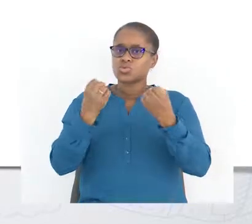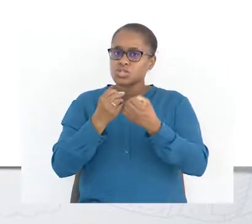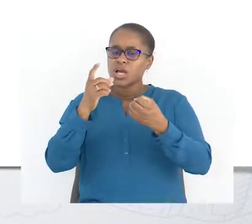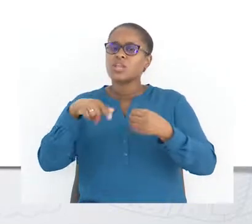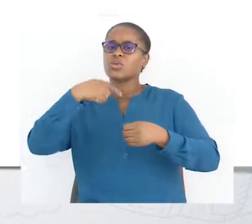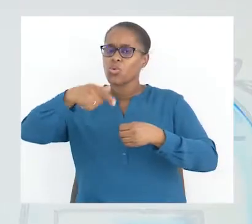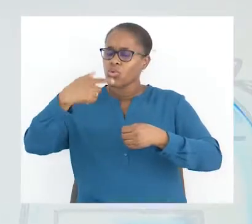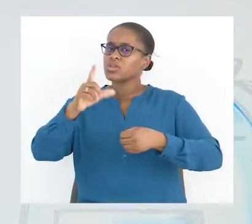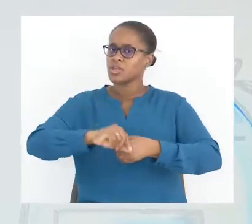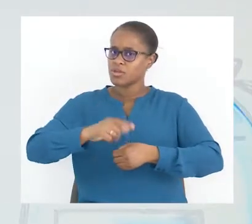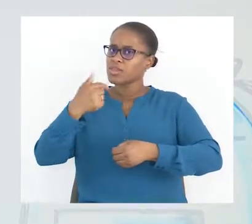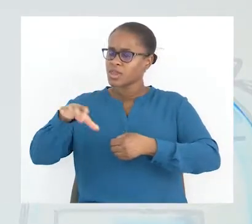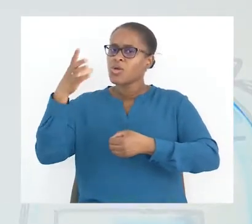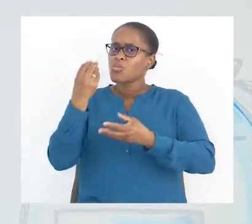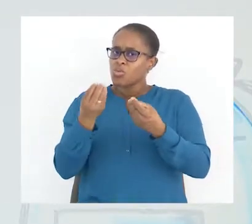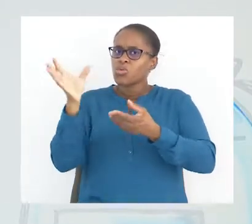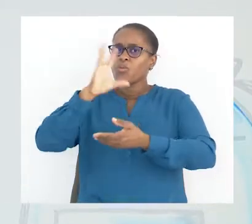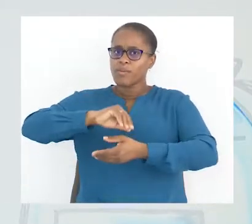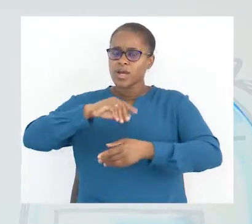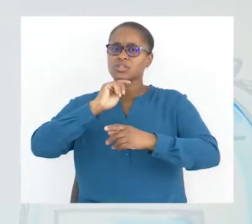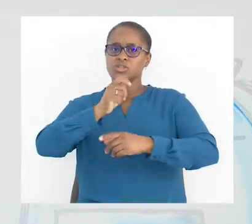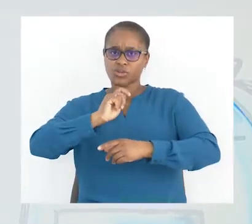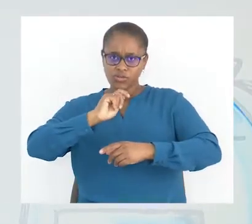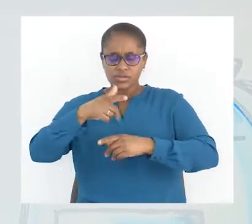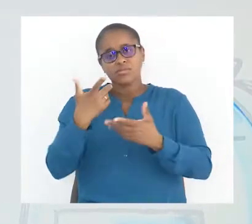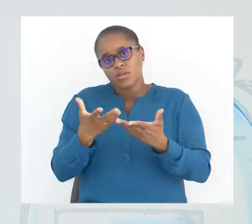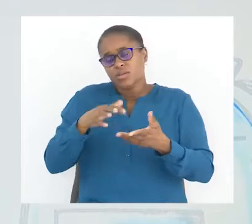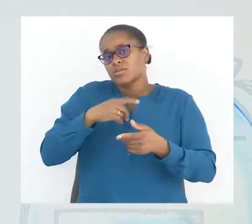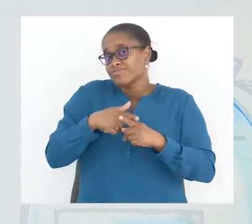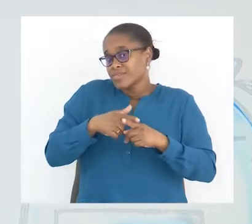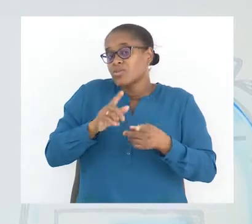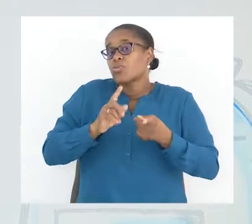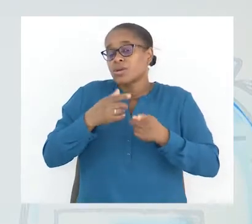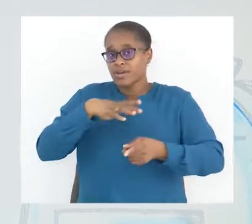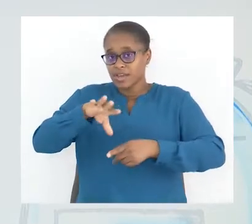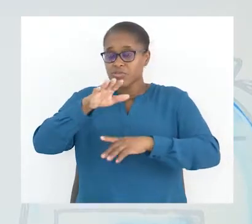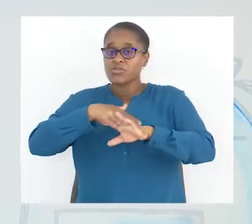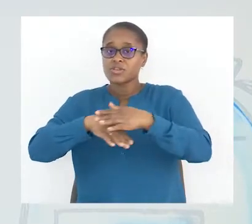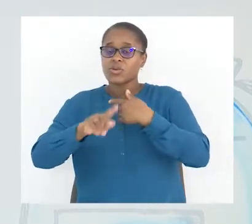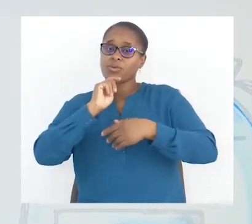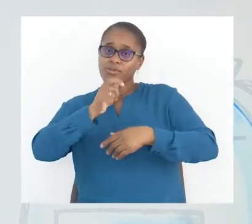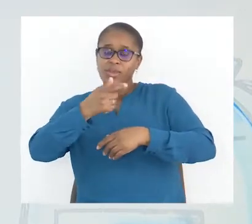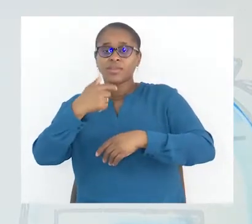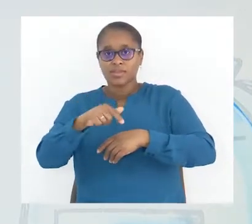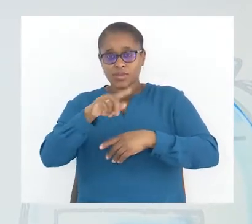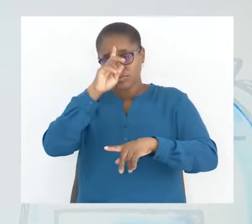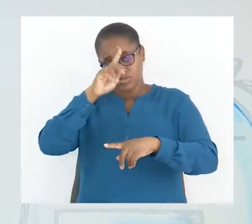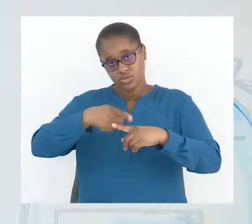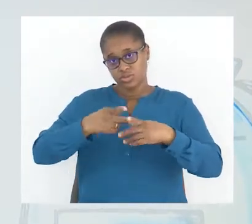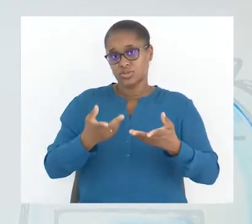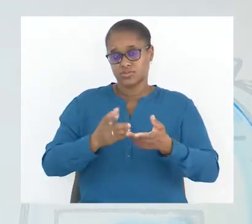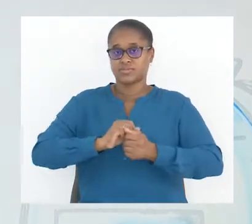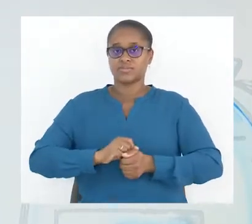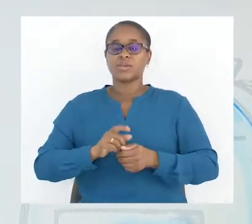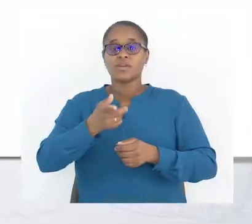mais entrevistas. Dependendo da nossa intenção, daquilo que nós queremos fazer com a entrevista, tem uma finalidade.